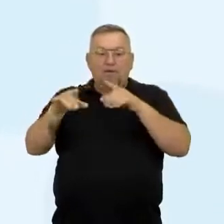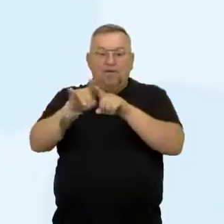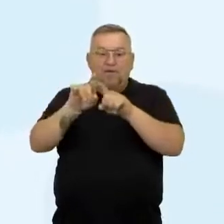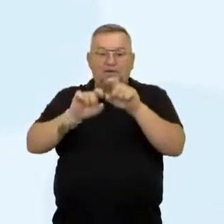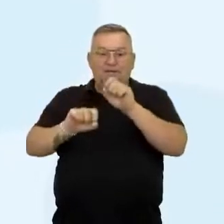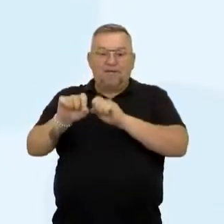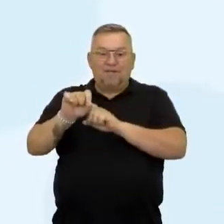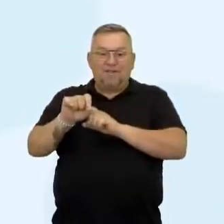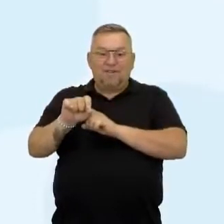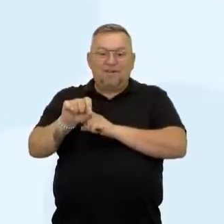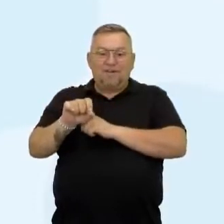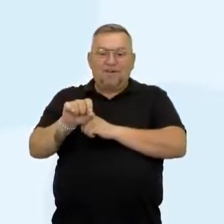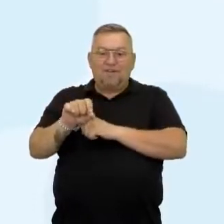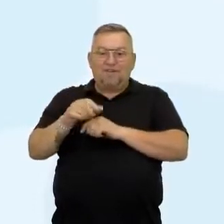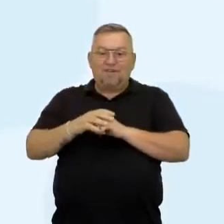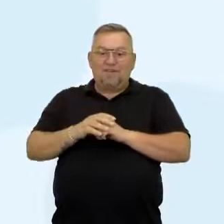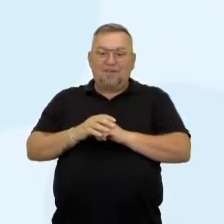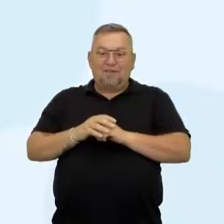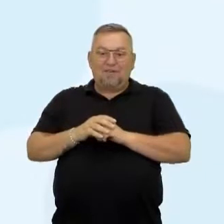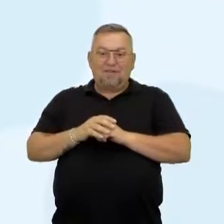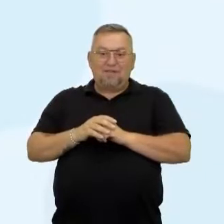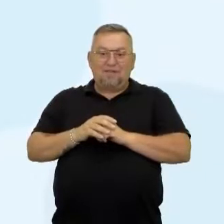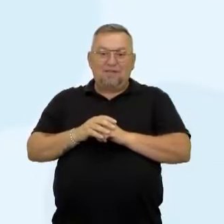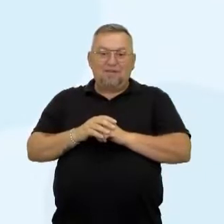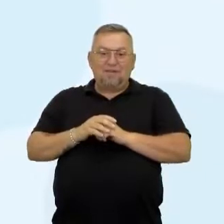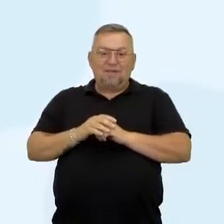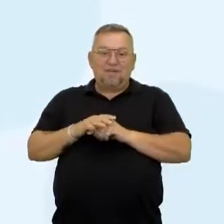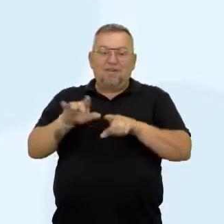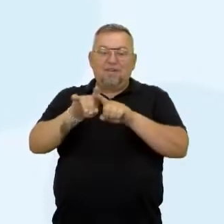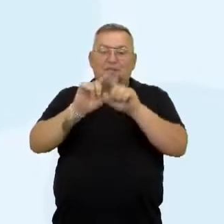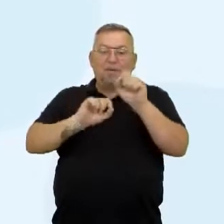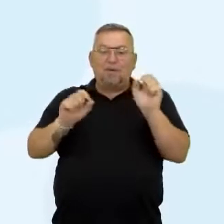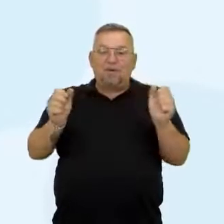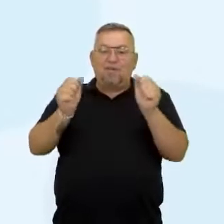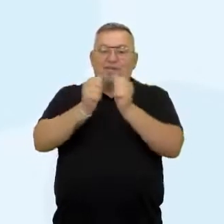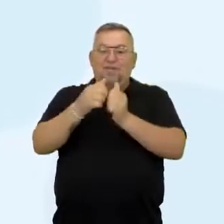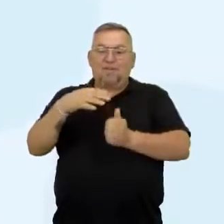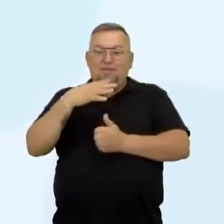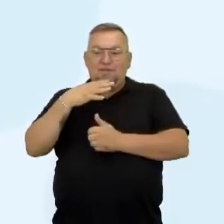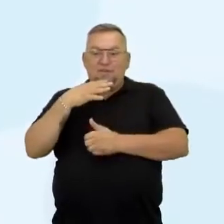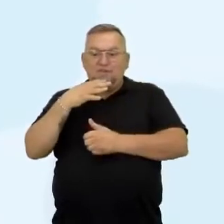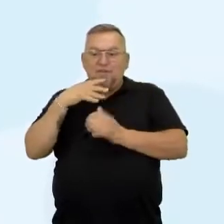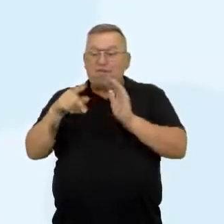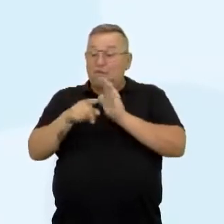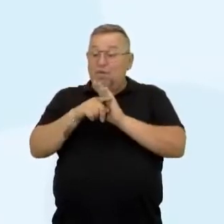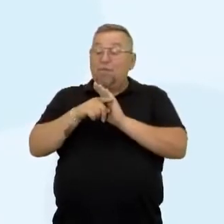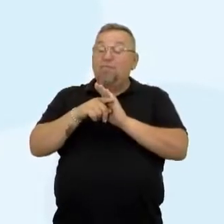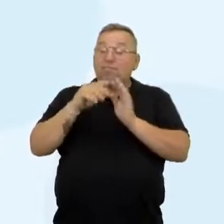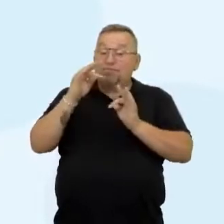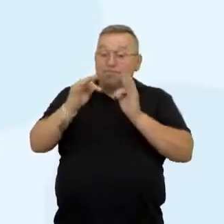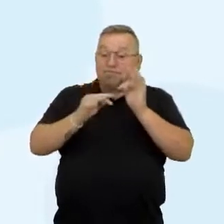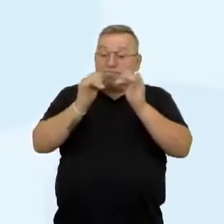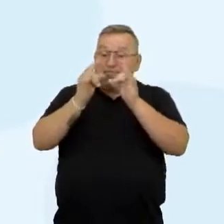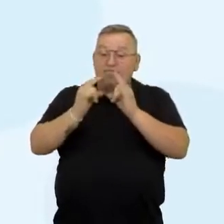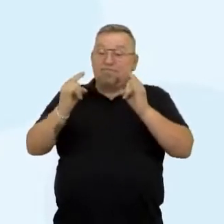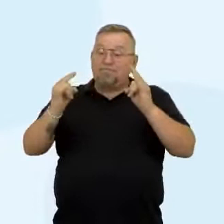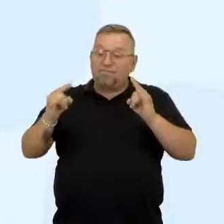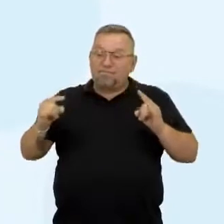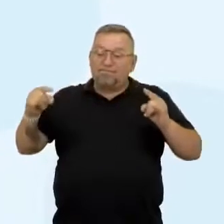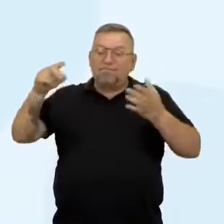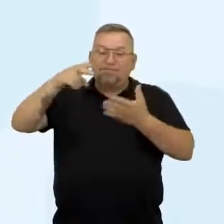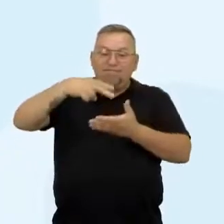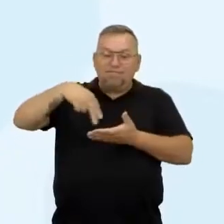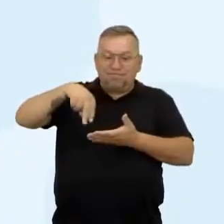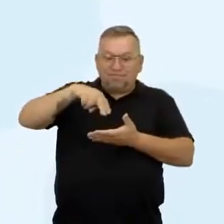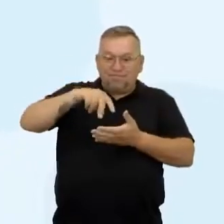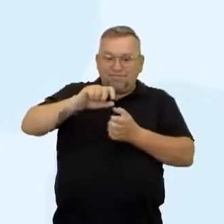circo, teatro e dança. Olha que interessante. Espetáculos se juntam ao conhecimento e às técnicas do circo, do teatro e da dança. É um